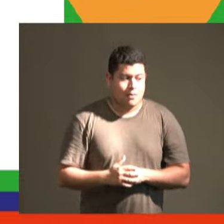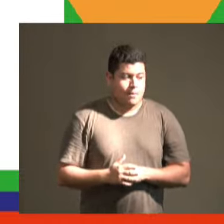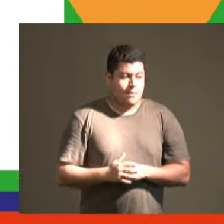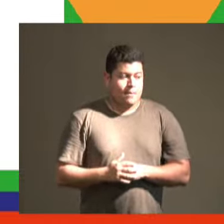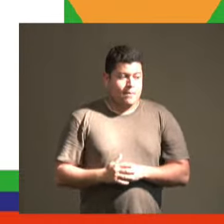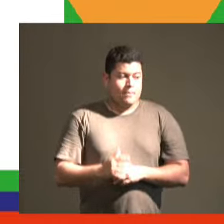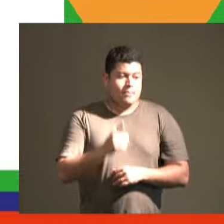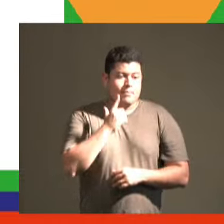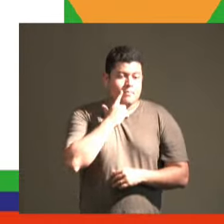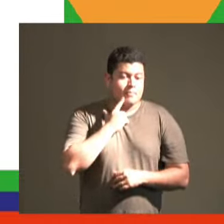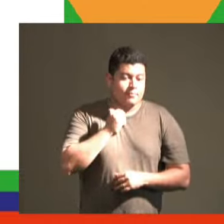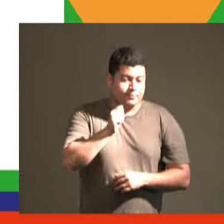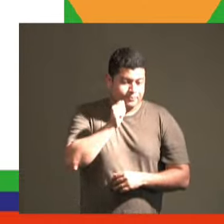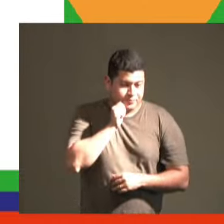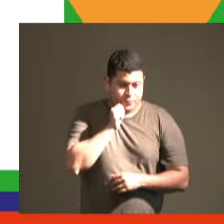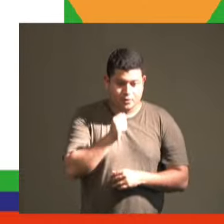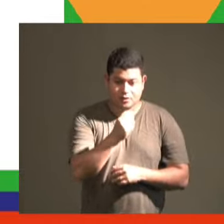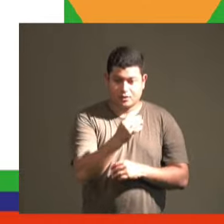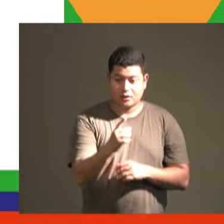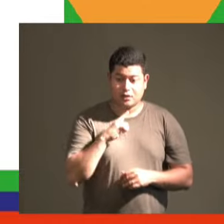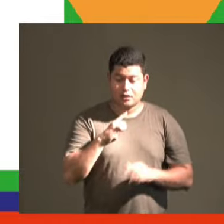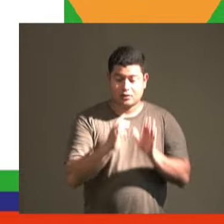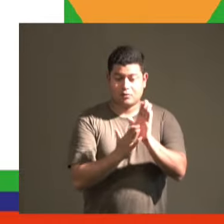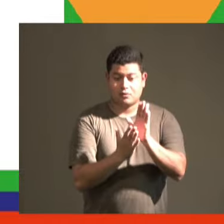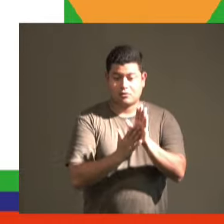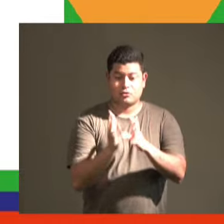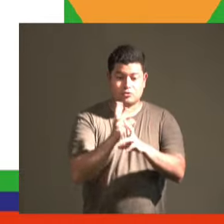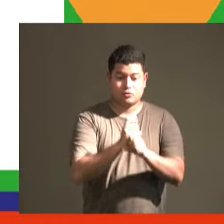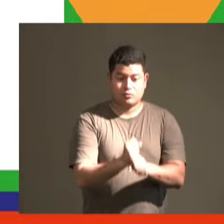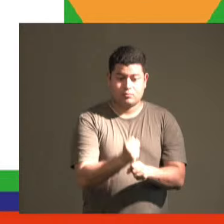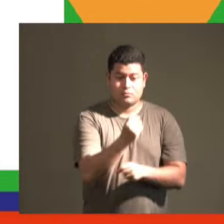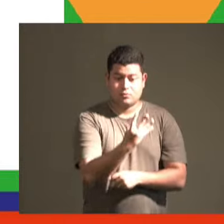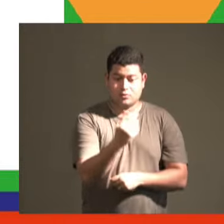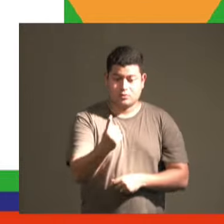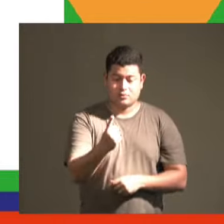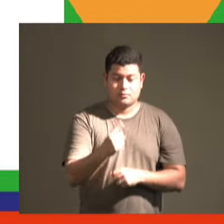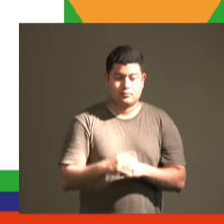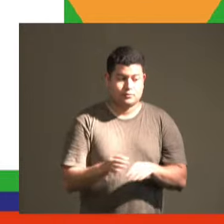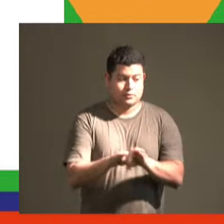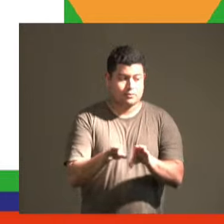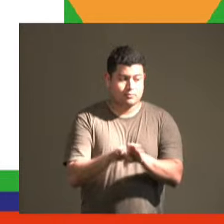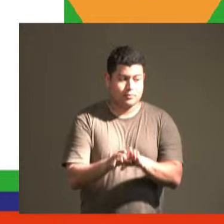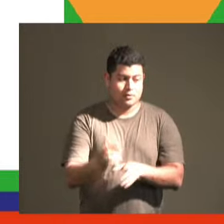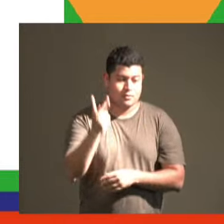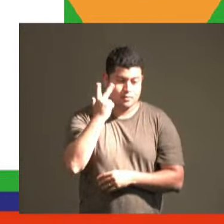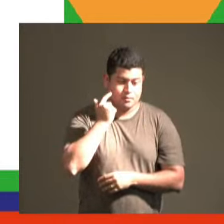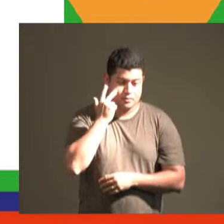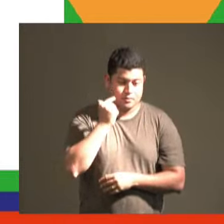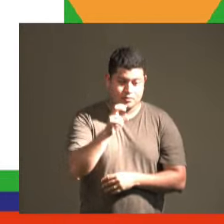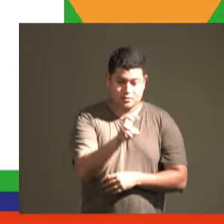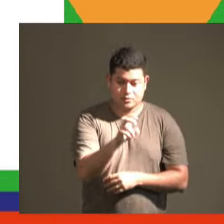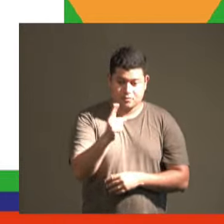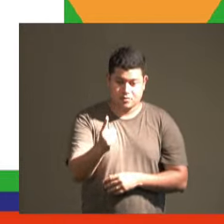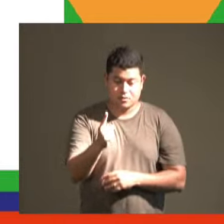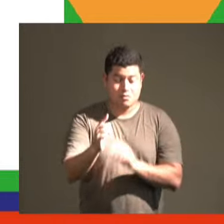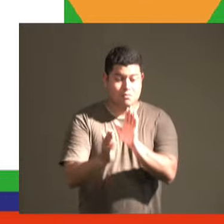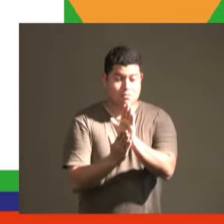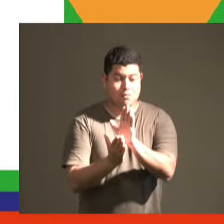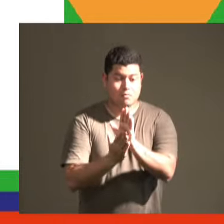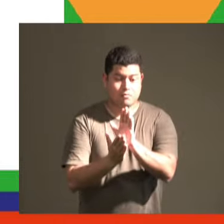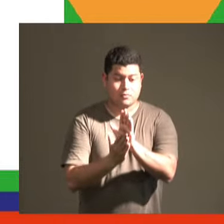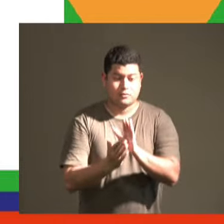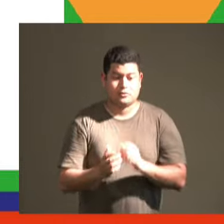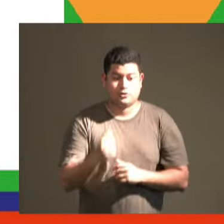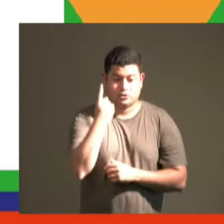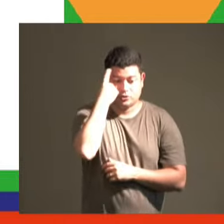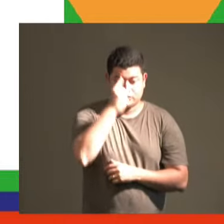resultando em 41 propostas. No dia 23 de agosto, em Fortaleza, no Ceará, com 51 propostas. No dia 25